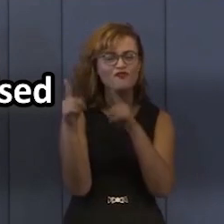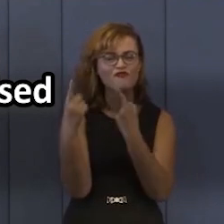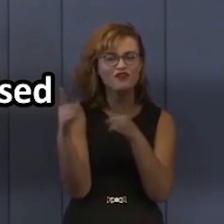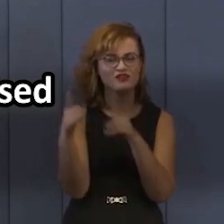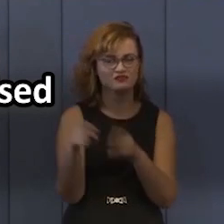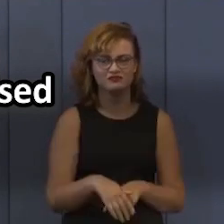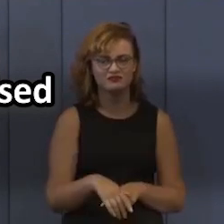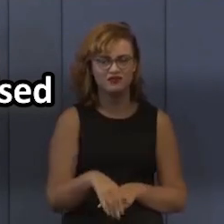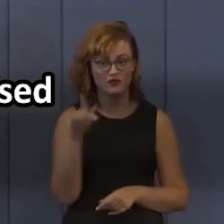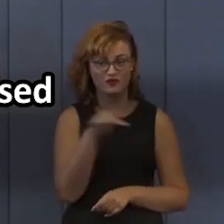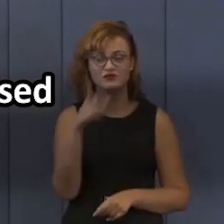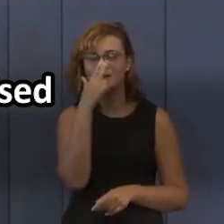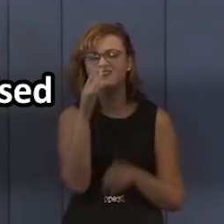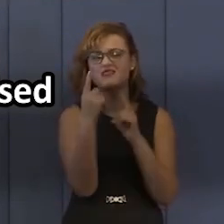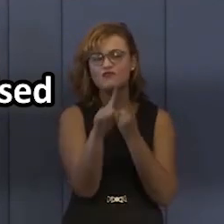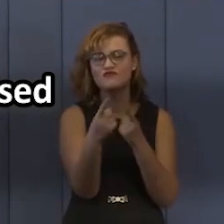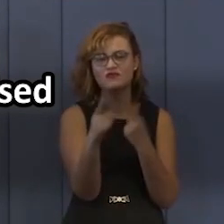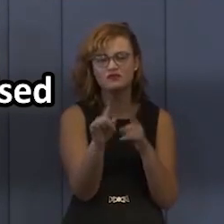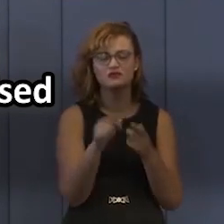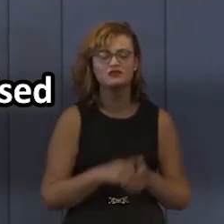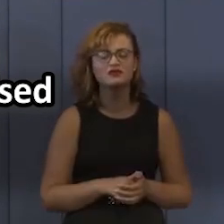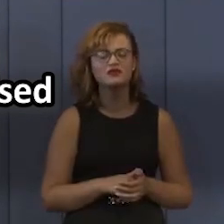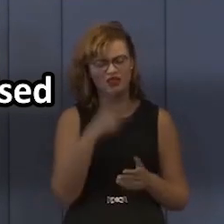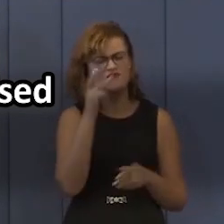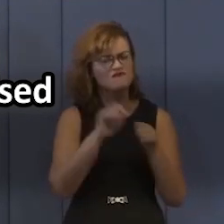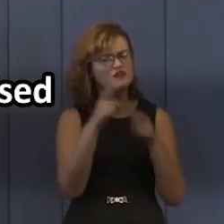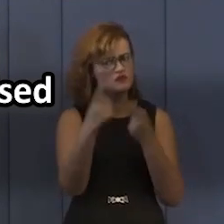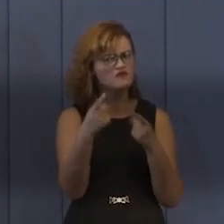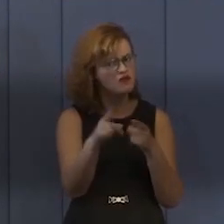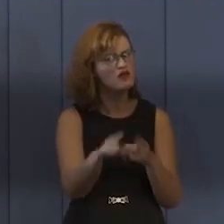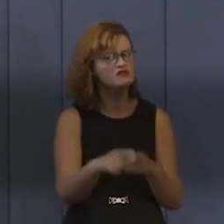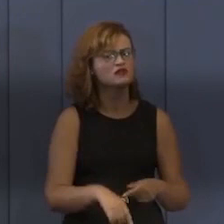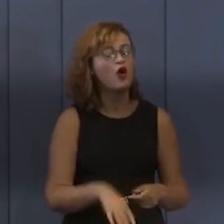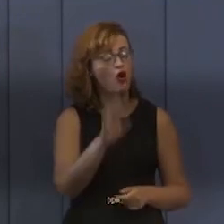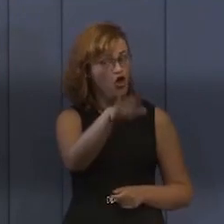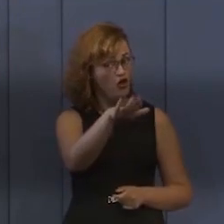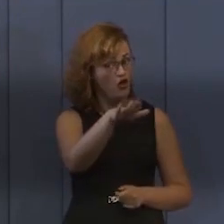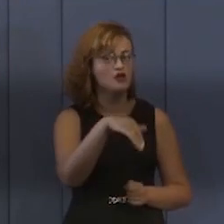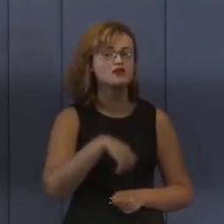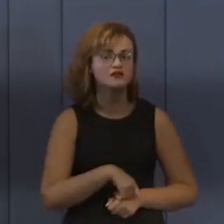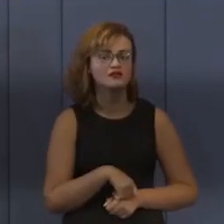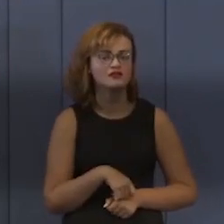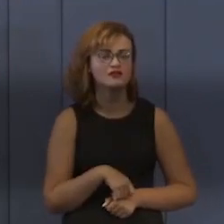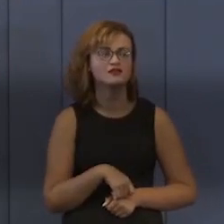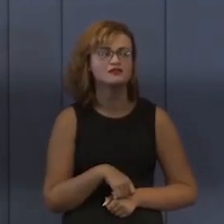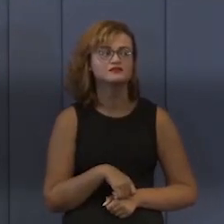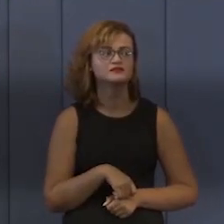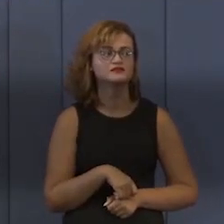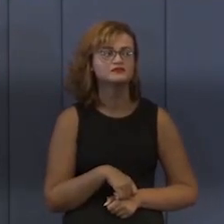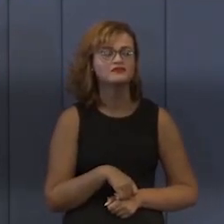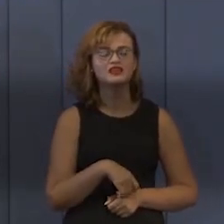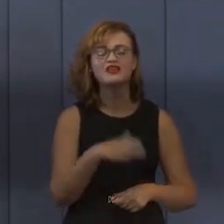maneira bastante provocativa, ele é muito provocativo. E ele faz essa provocação de maneira